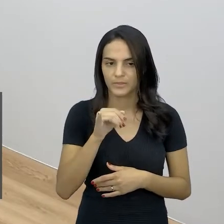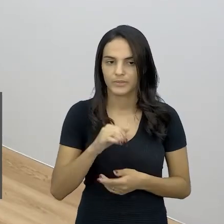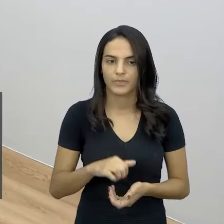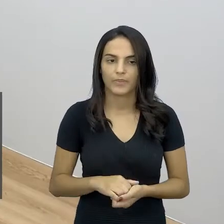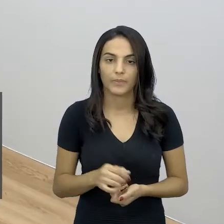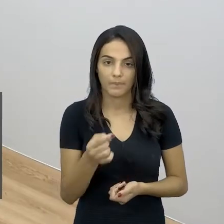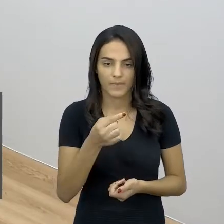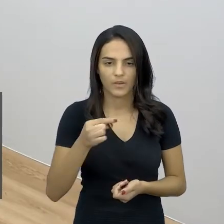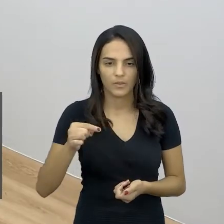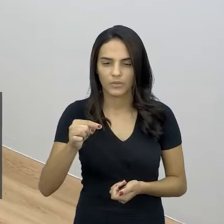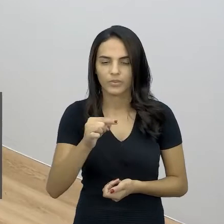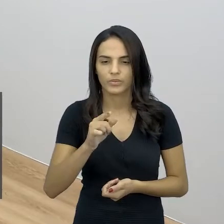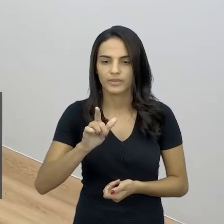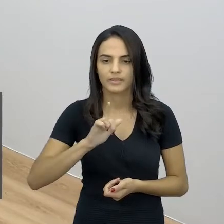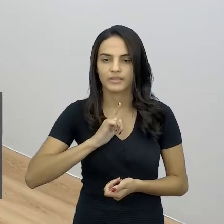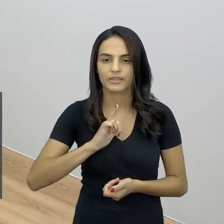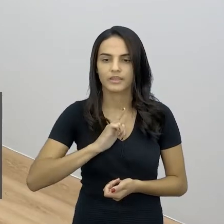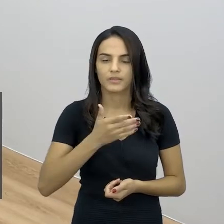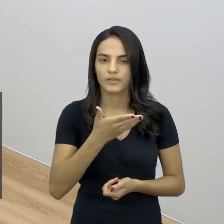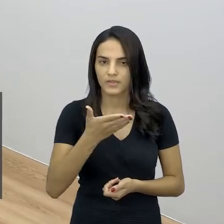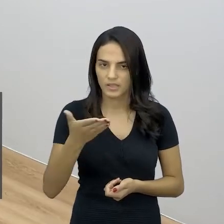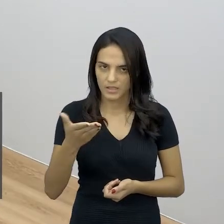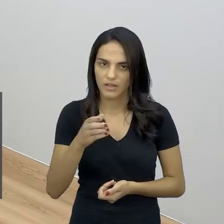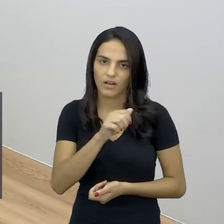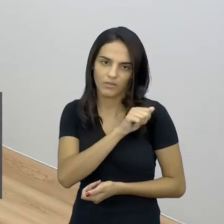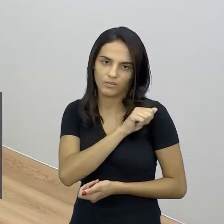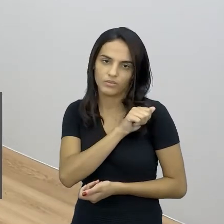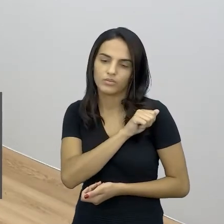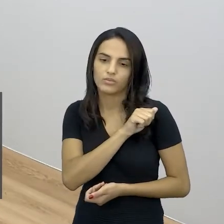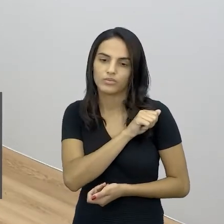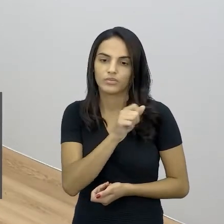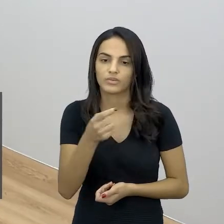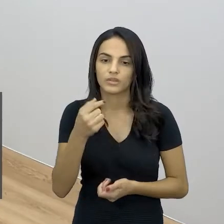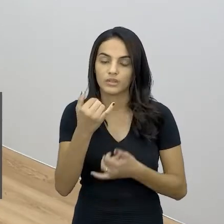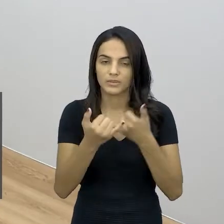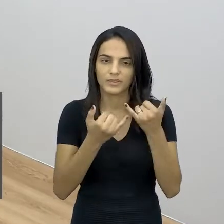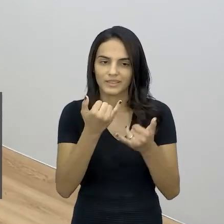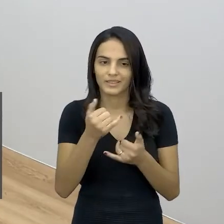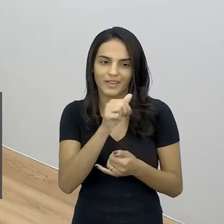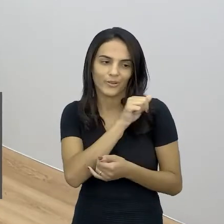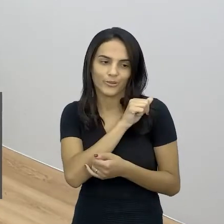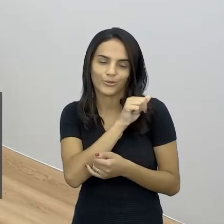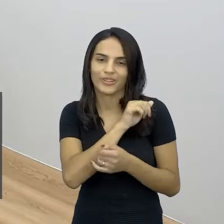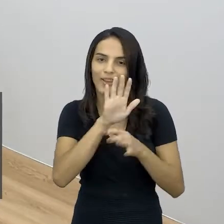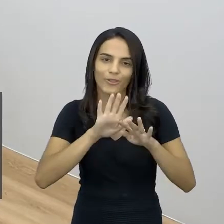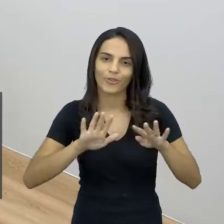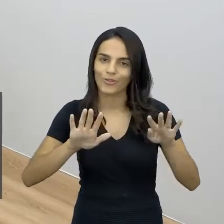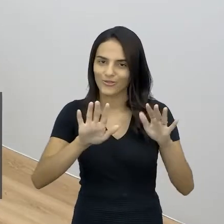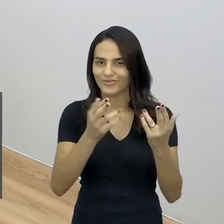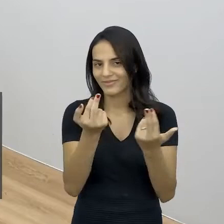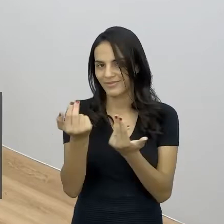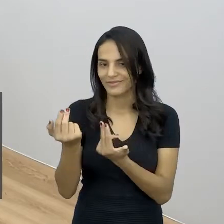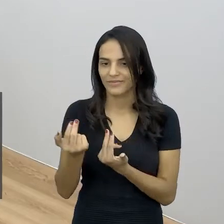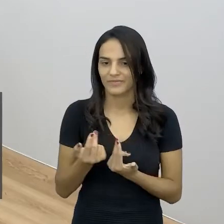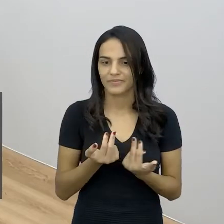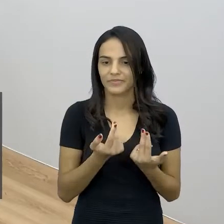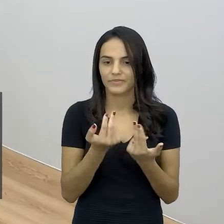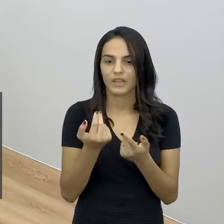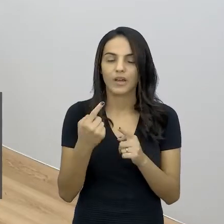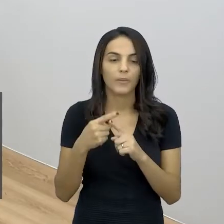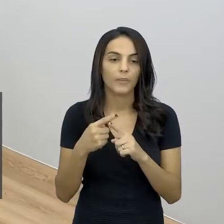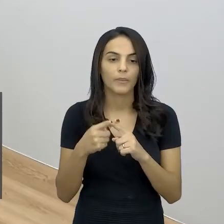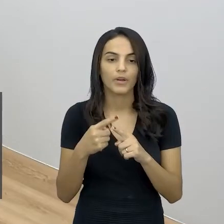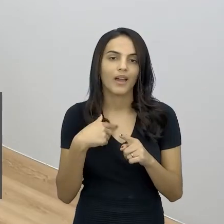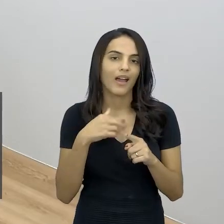a gente tem, vocês estudantes, né, a gente brinca, porque estudante é tudo igual. Não é porque tem